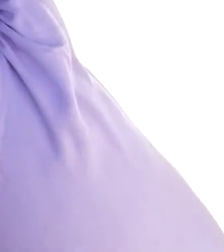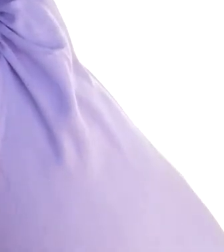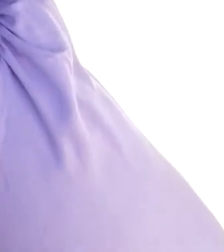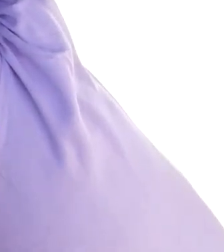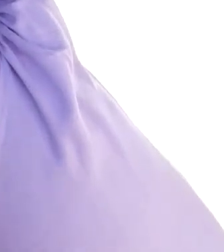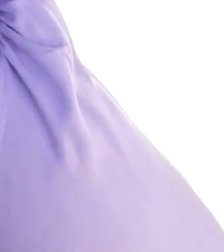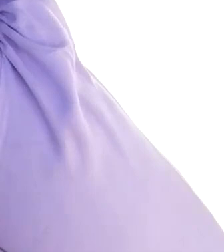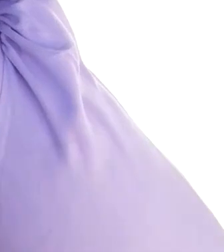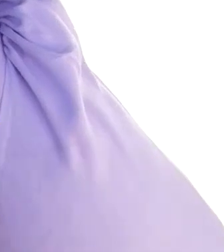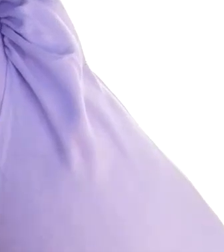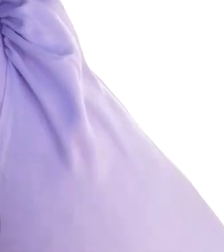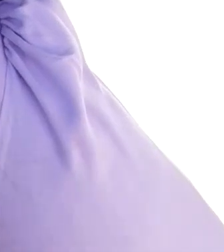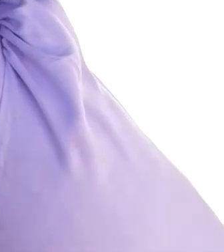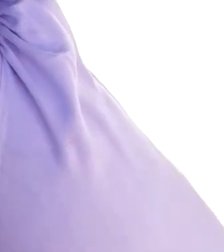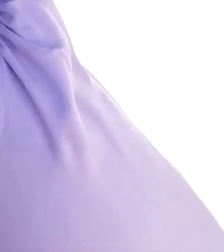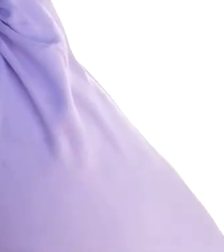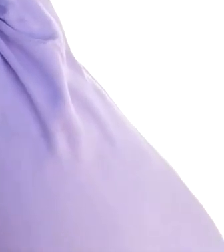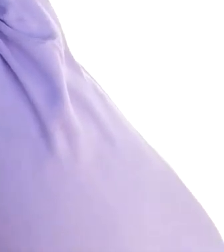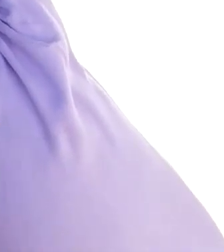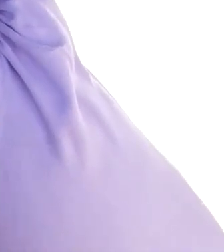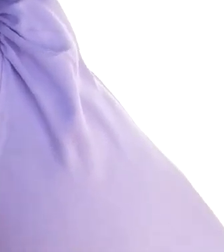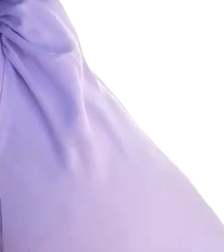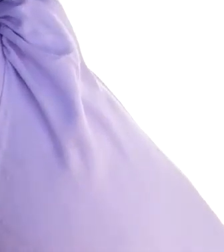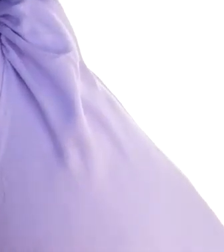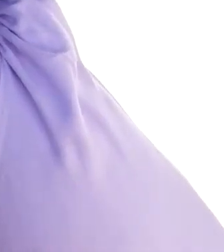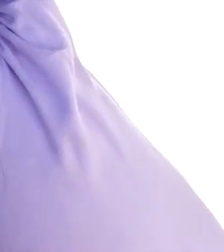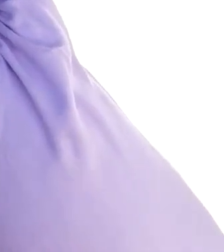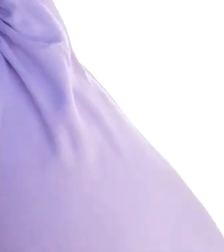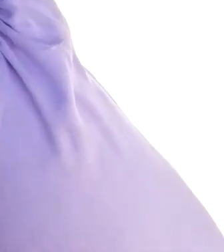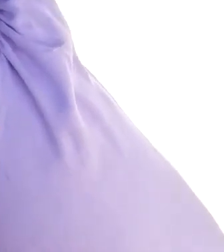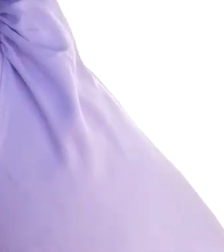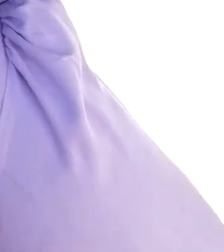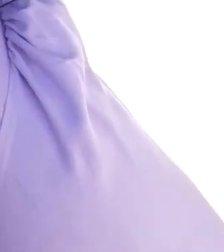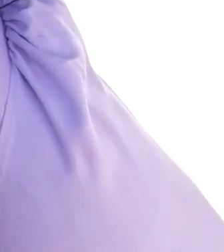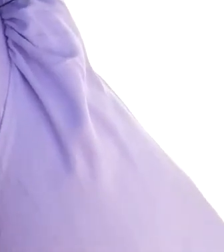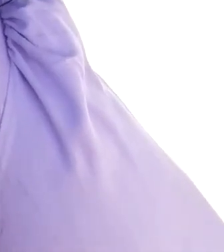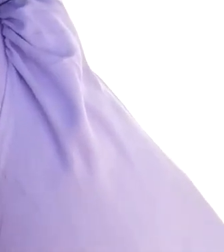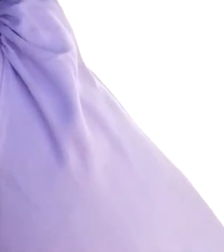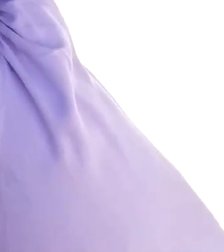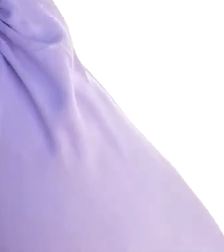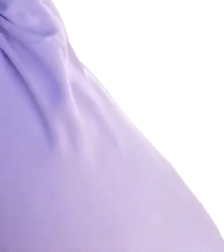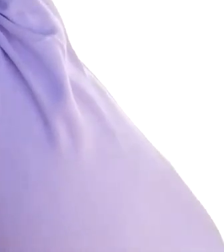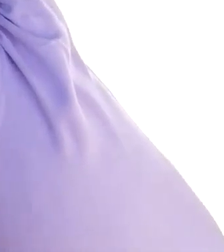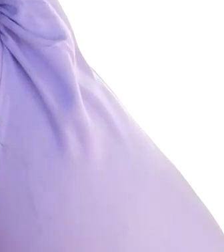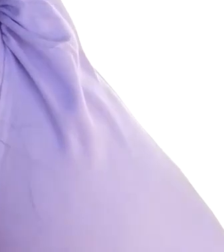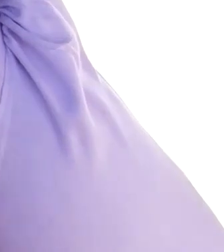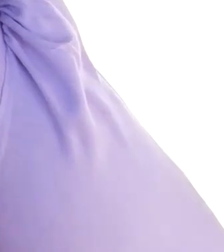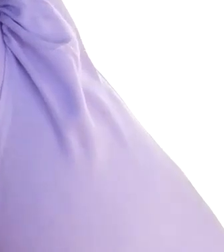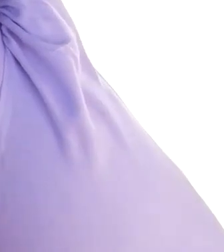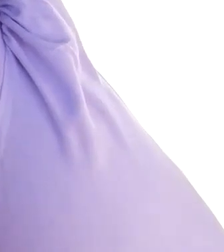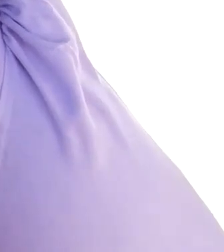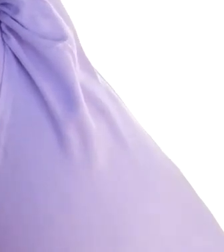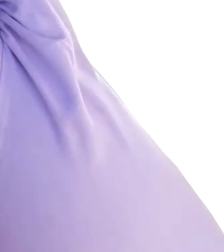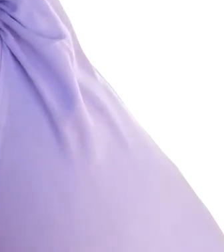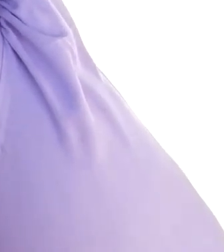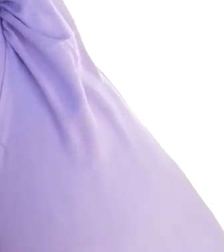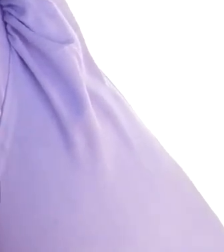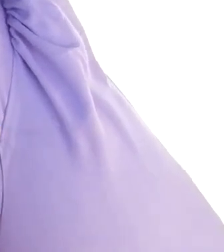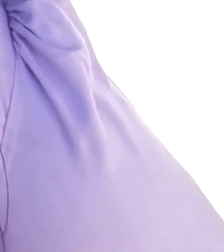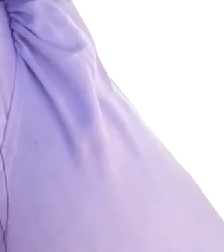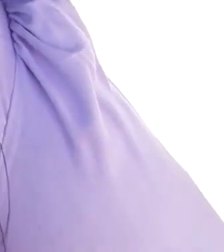os pais, né, contando história para as crianças, também nas escolas, nas bibliotecas públicas. A contação de história, então, ela